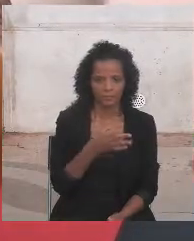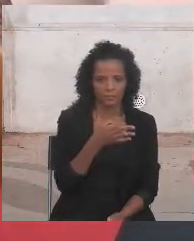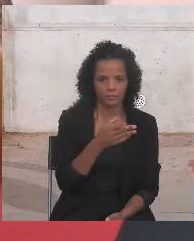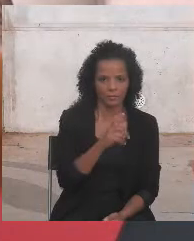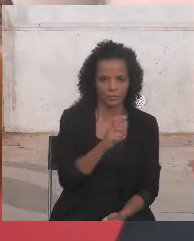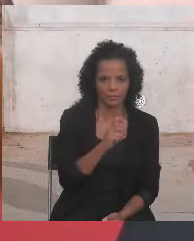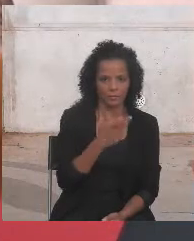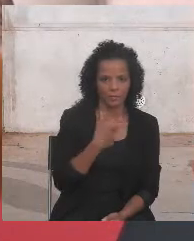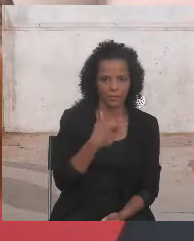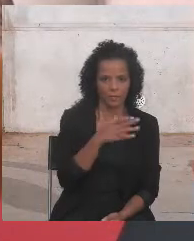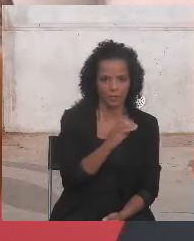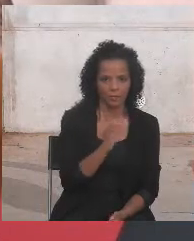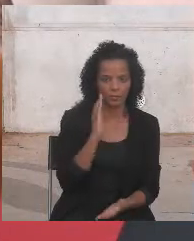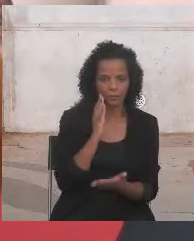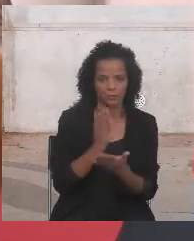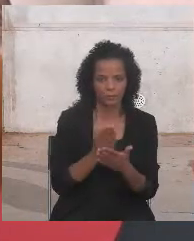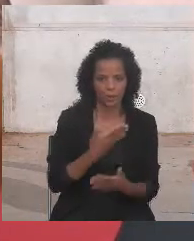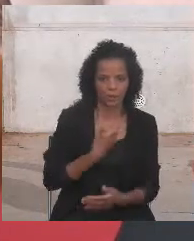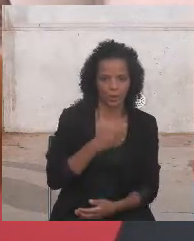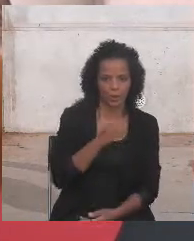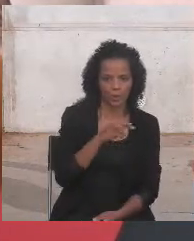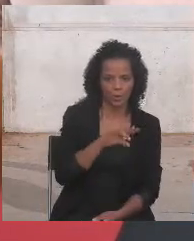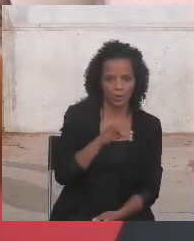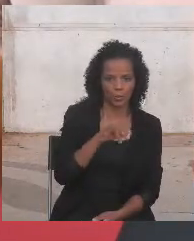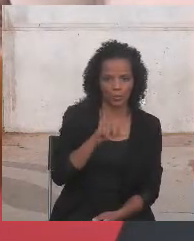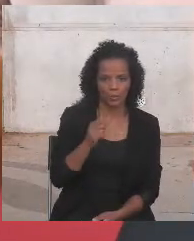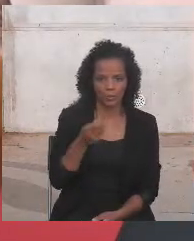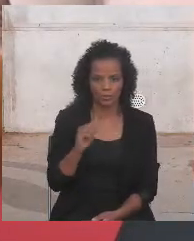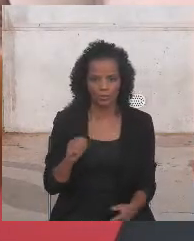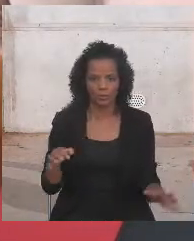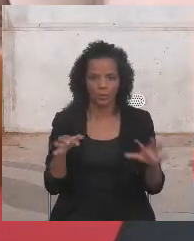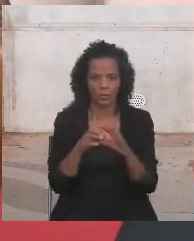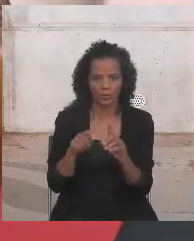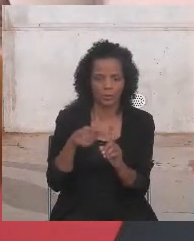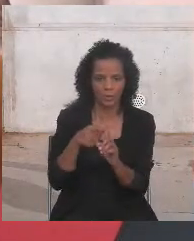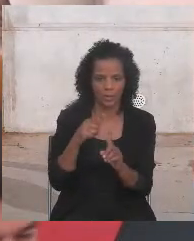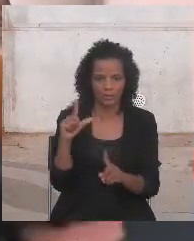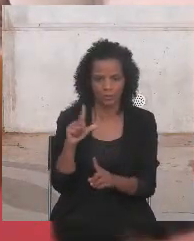Pedro Roque Domingos, Coligação Mais Lisboa.